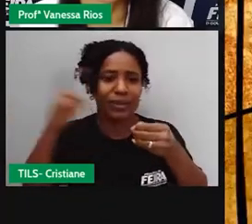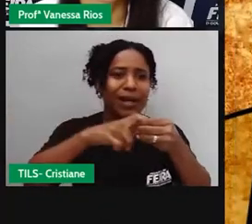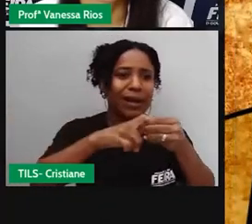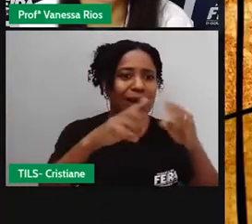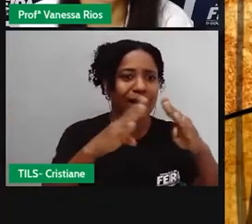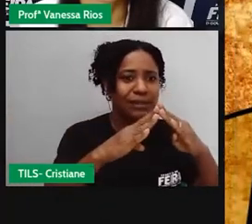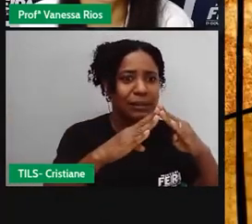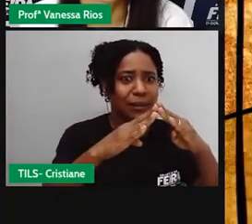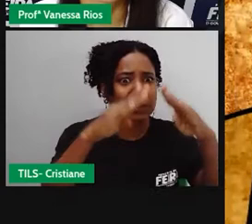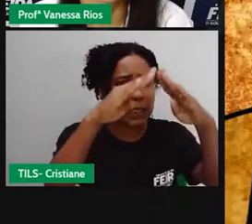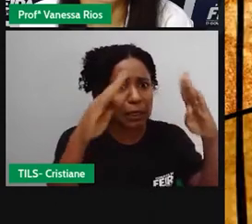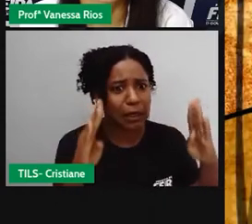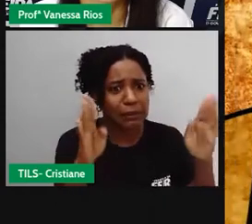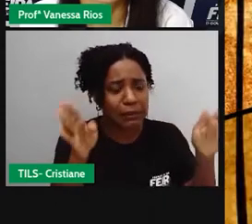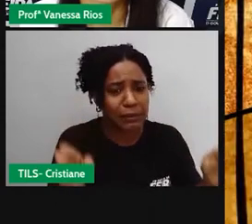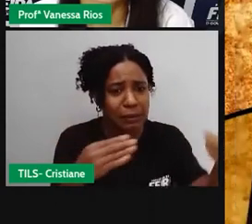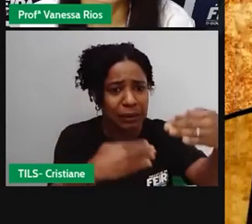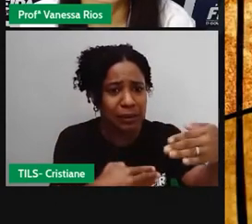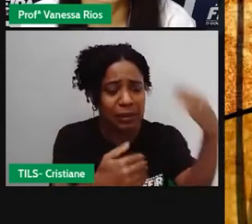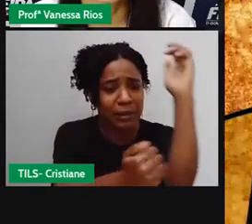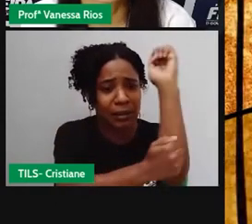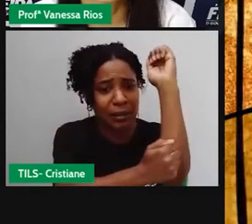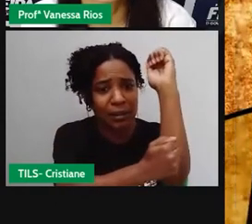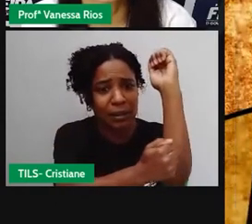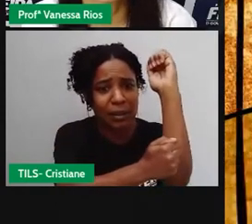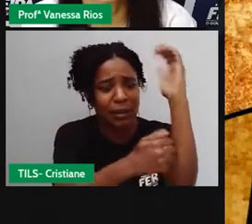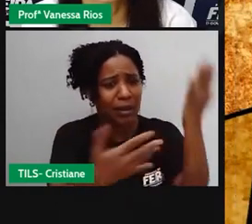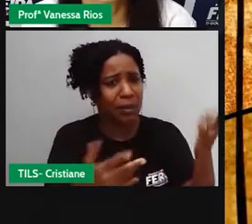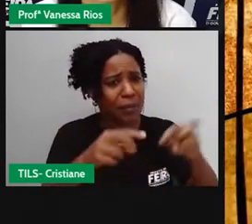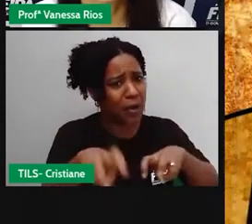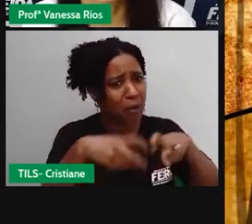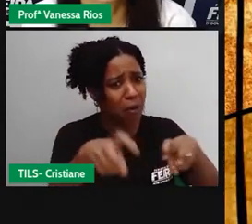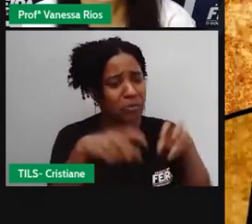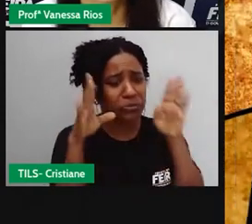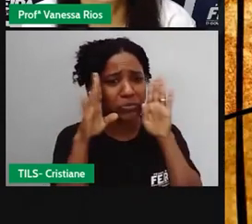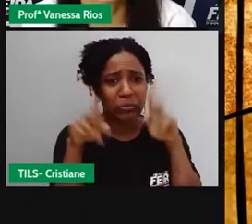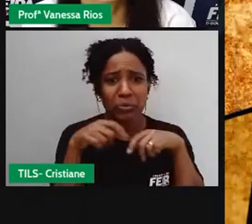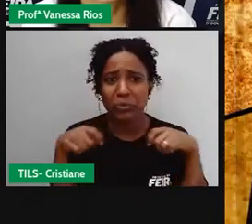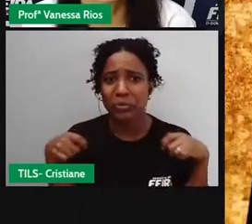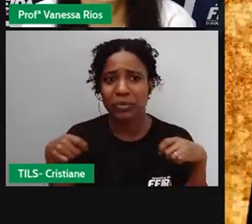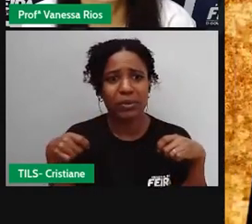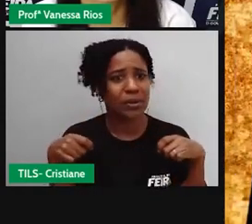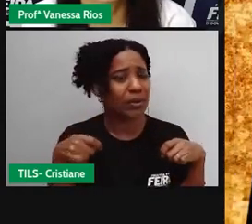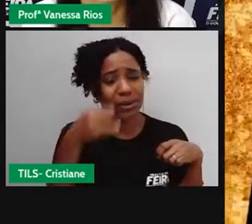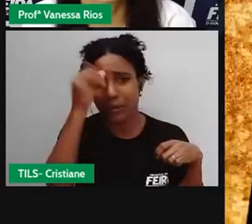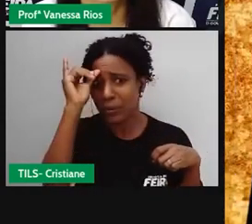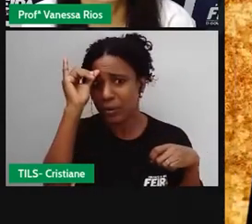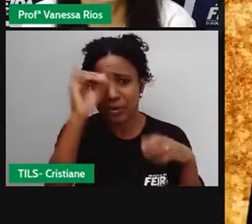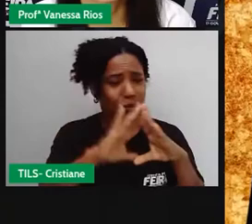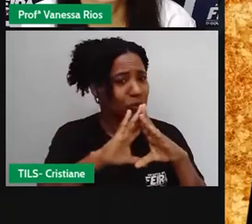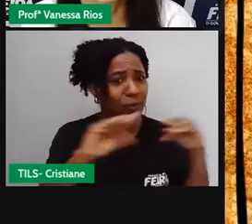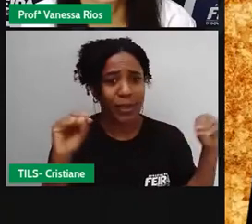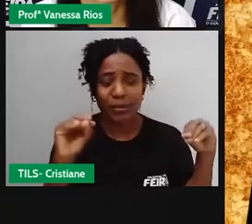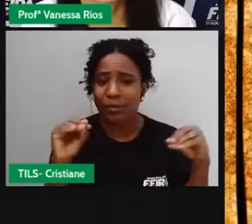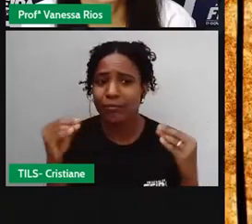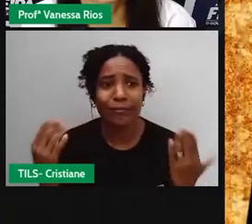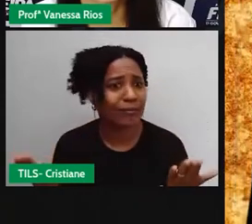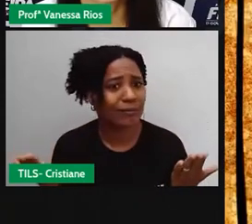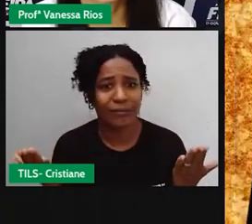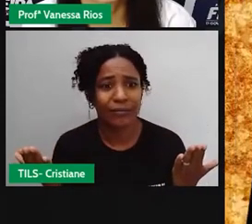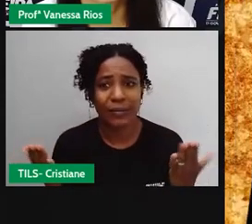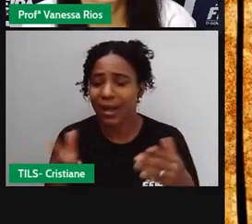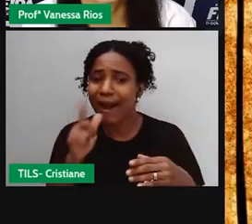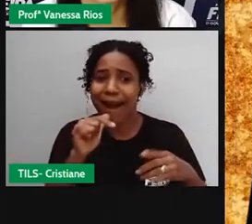taipa? Cadê o curral e a roça? Tinha sumido, foi tudo e ninguém viu. Já não tinha